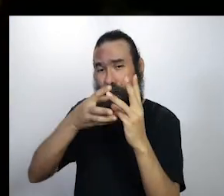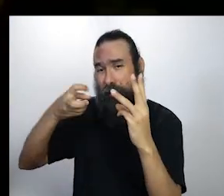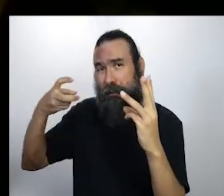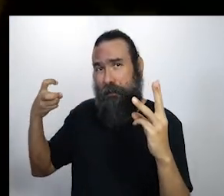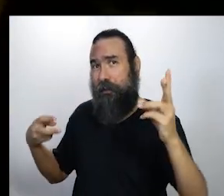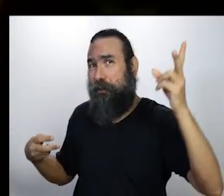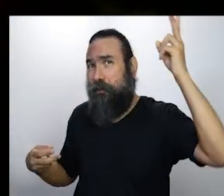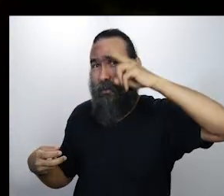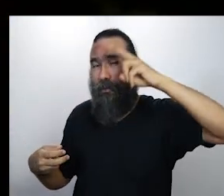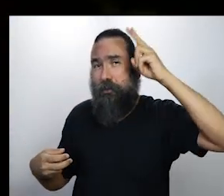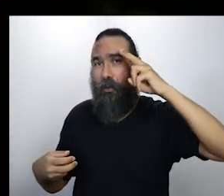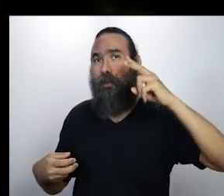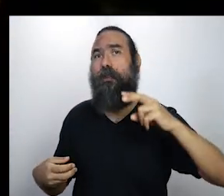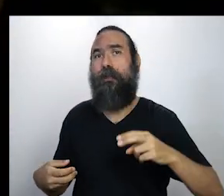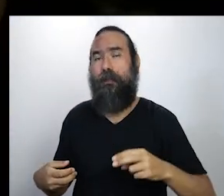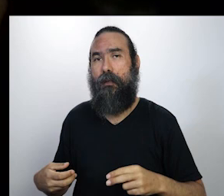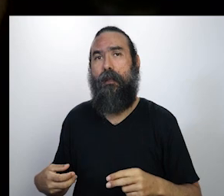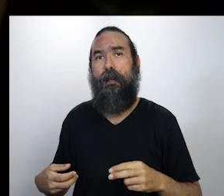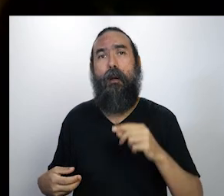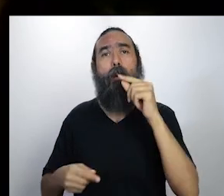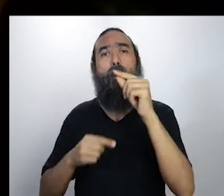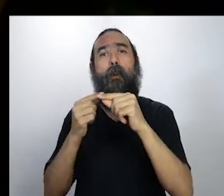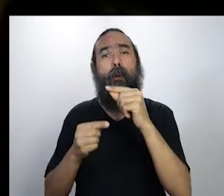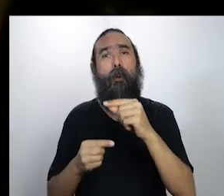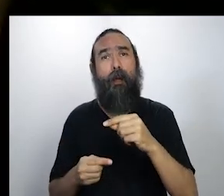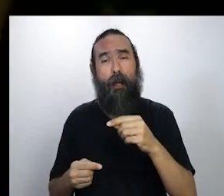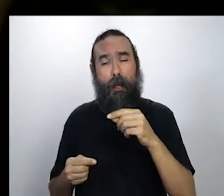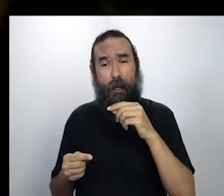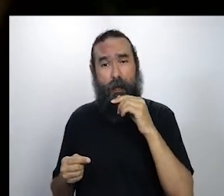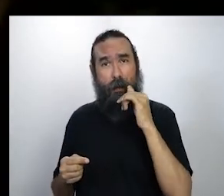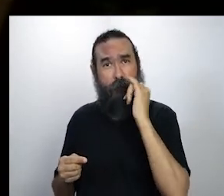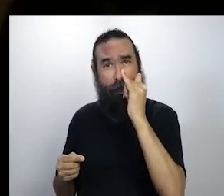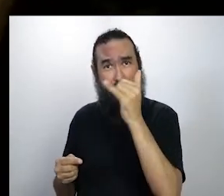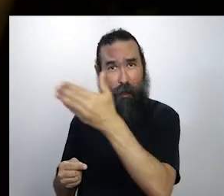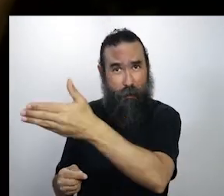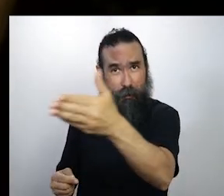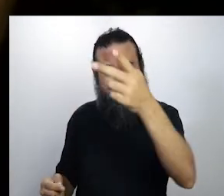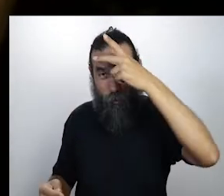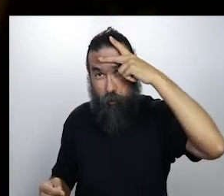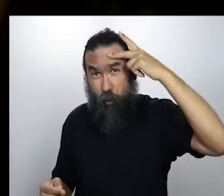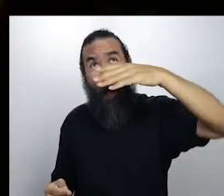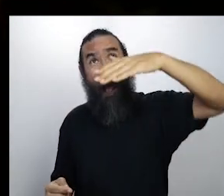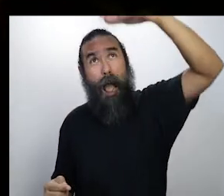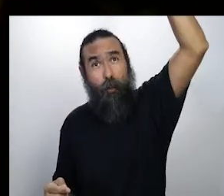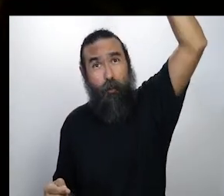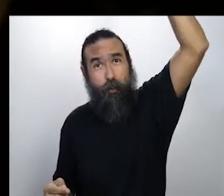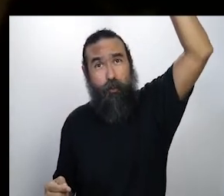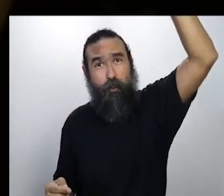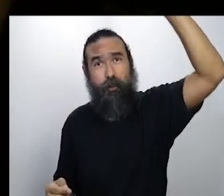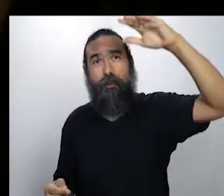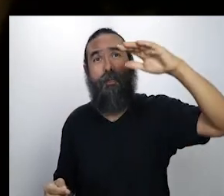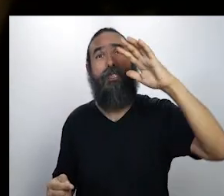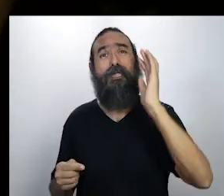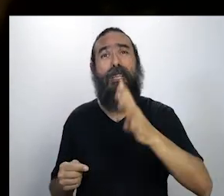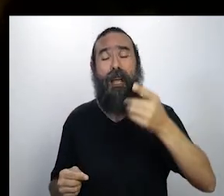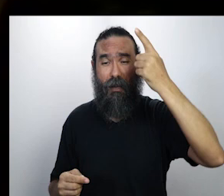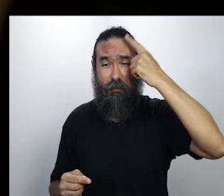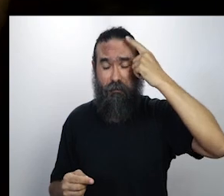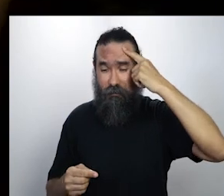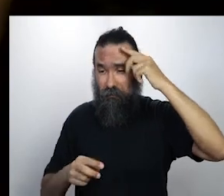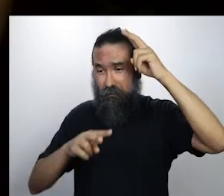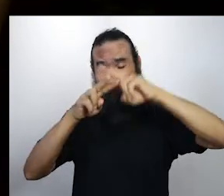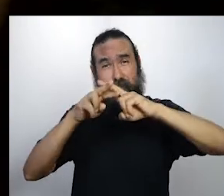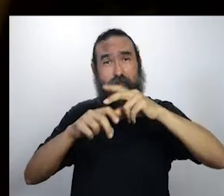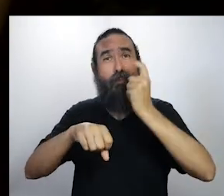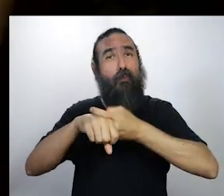e cheia de verdades para essas crianças. Porque falar para a gente adulto, né? Já não, a gente